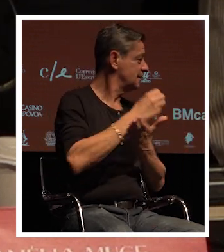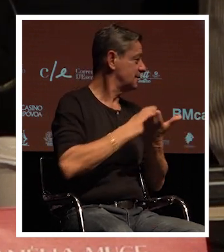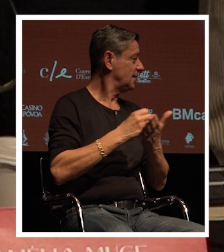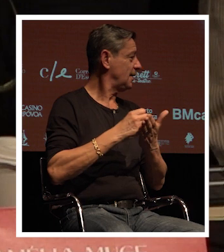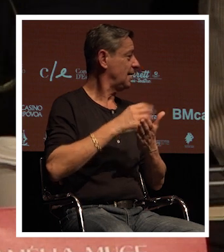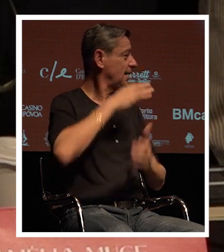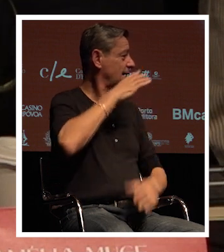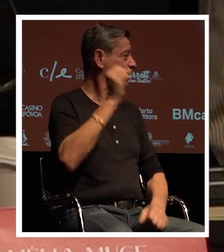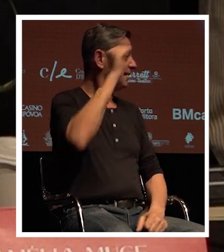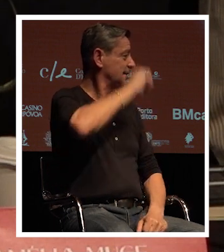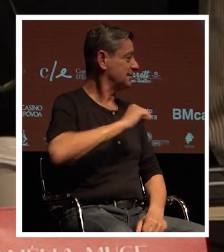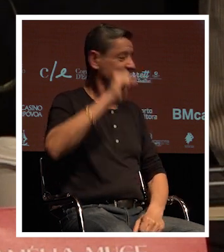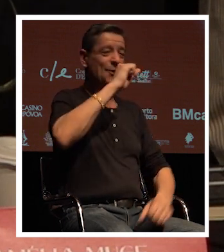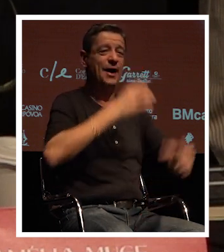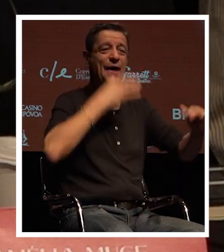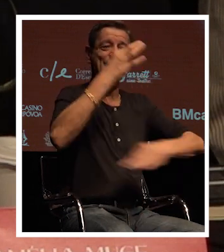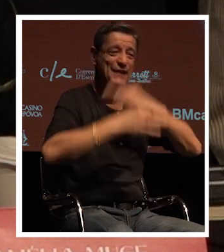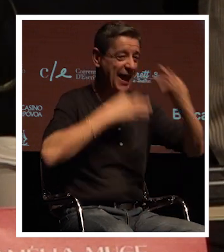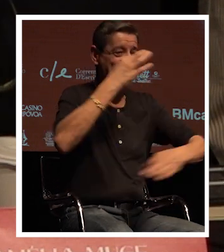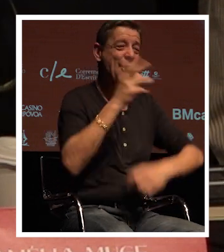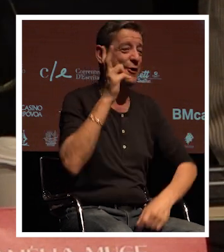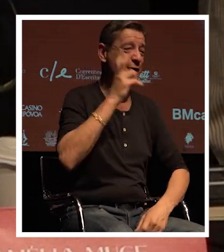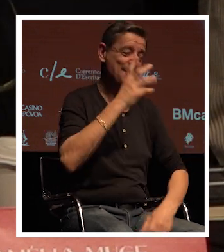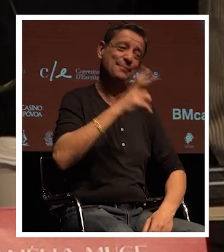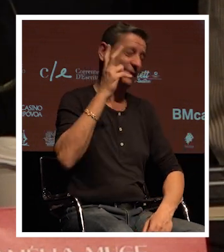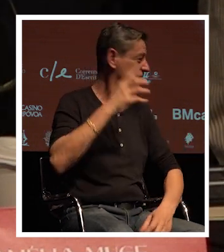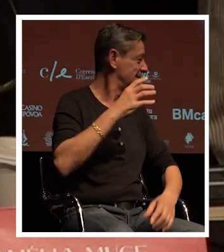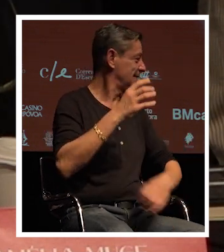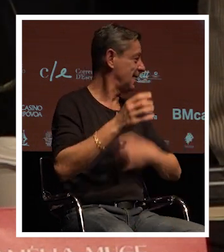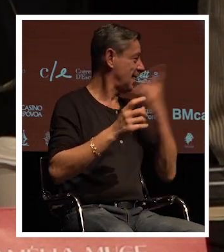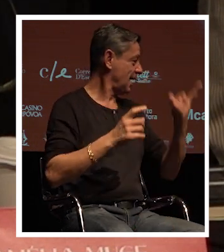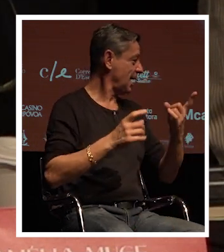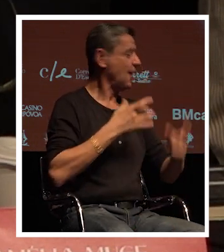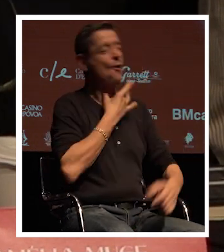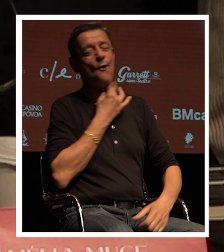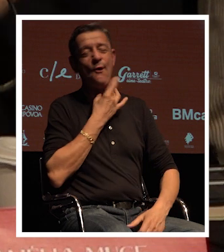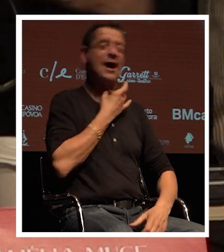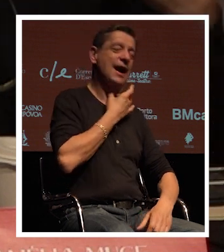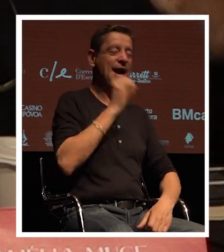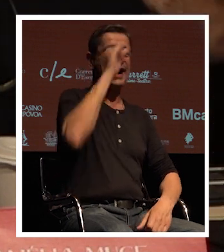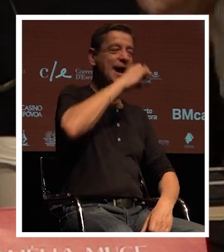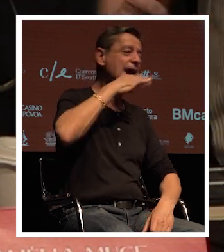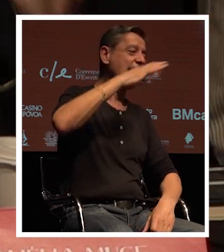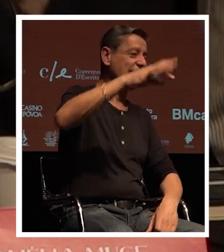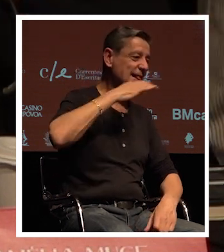de cantores esta fala que sai do corpo da maneira que saiu é um canto para mim de qualquer maneira porque estás entre tens que falar